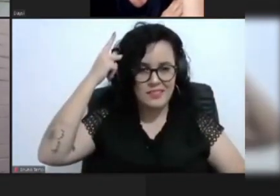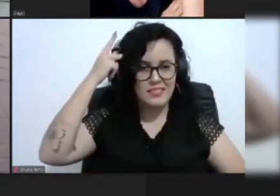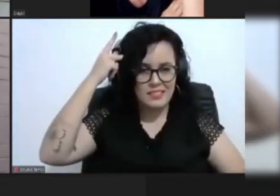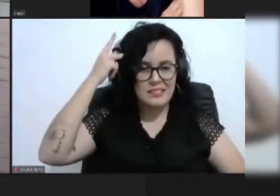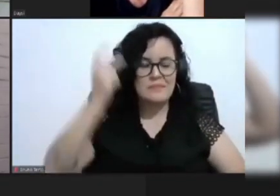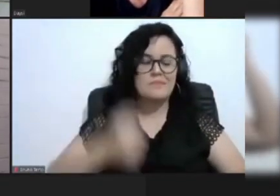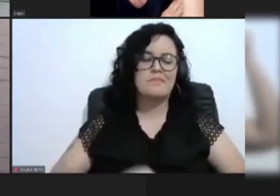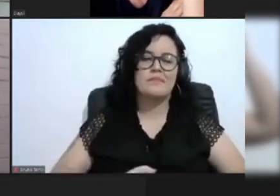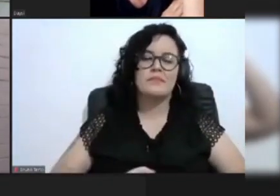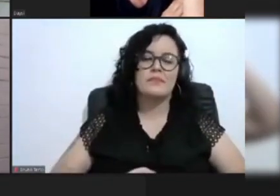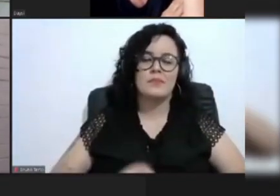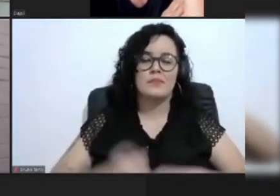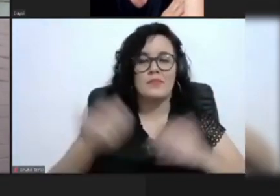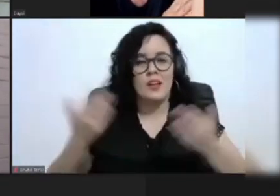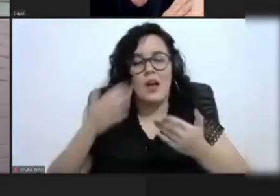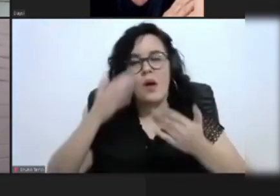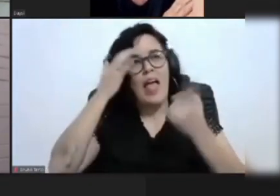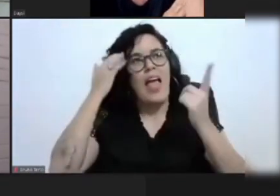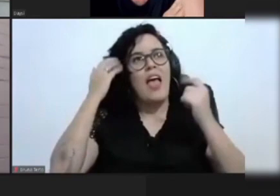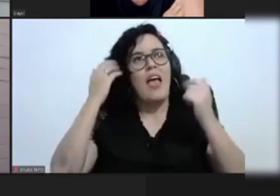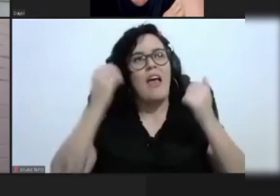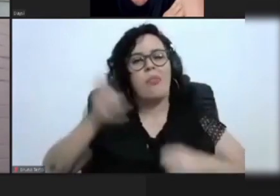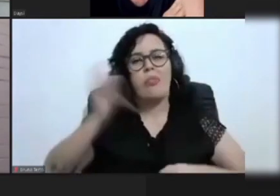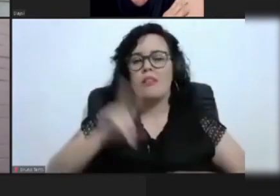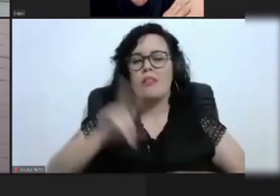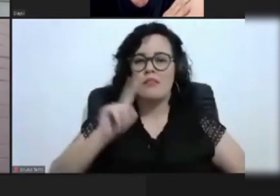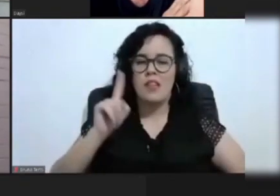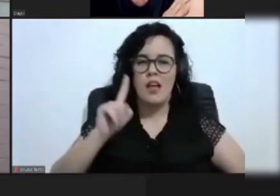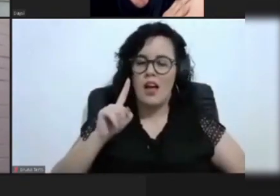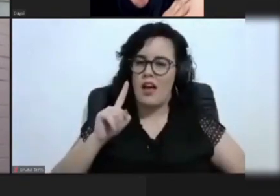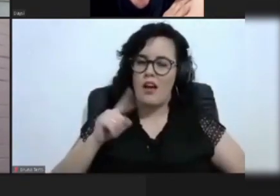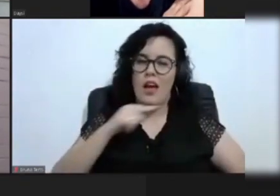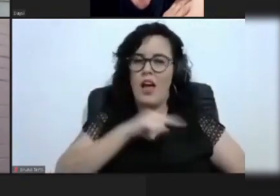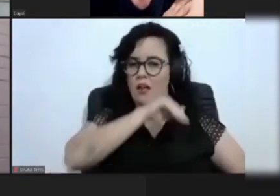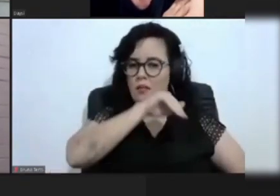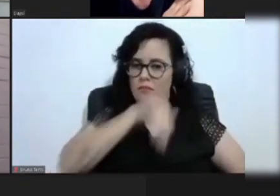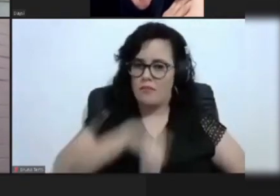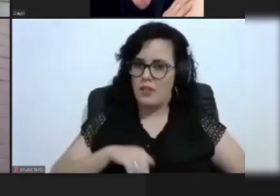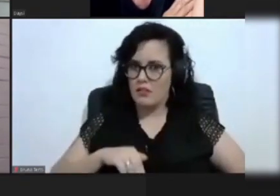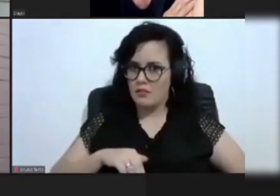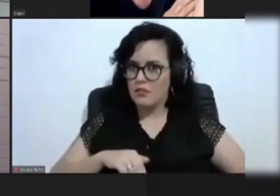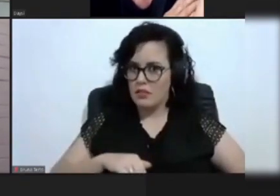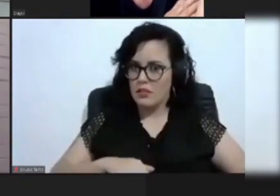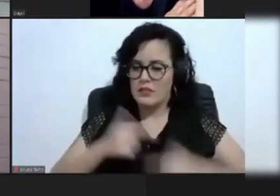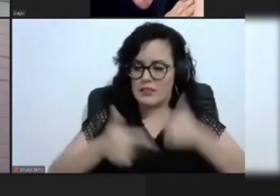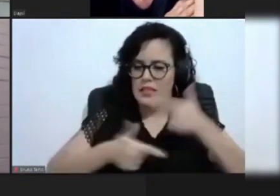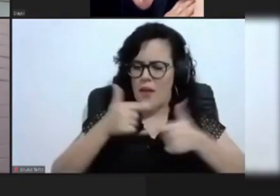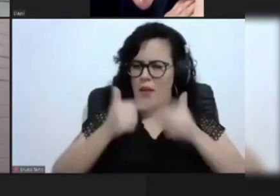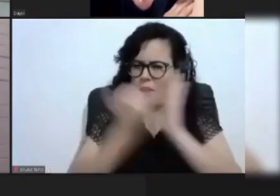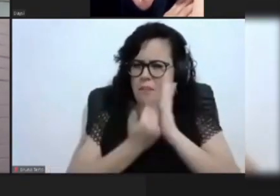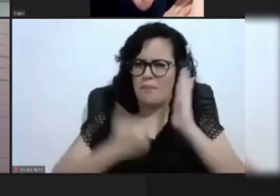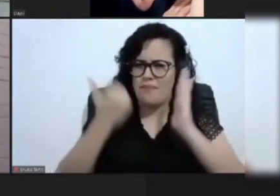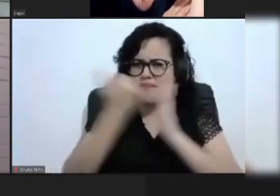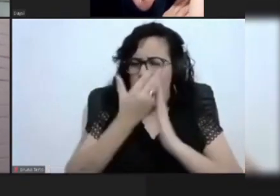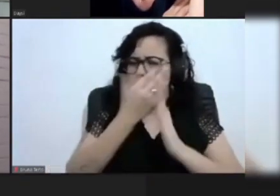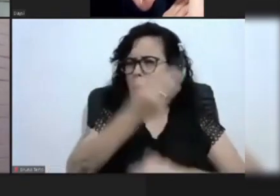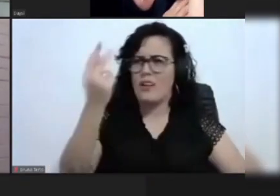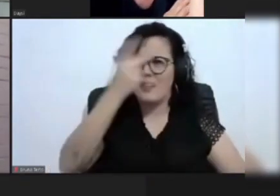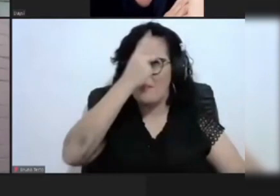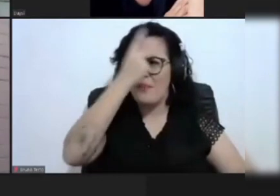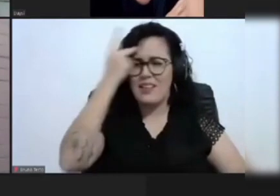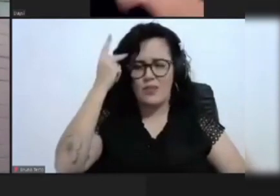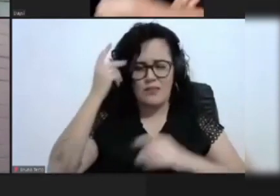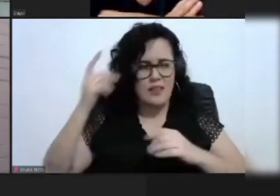Latina. Então, a gente não está falando de pouca coisa, nós estamos falando de qualquer pessoa, nós estamos falando de muita coisa, né? De muita gente numa pessoa